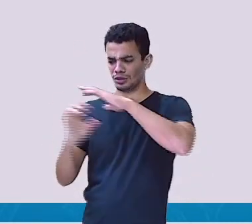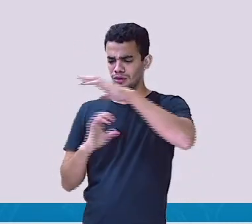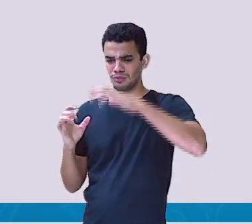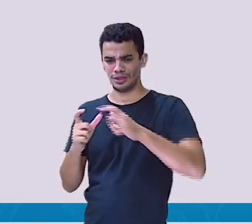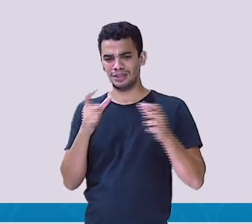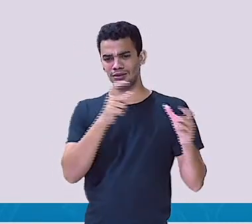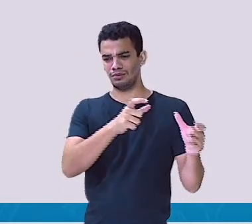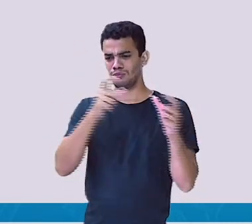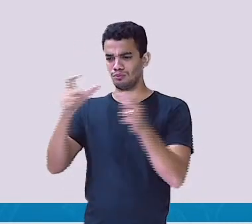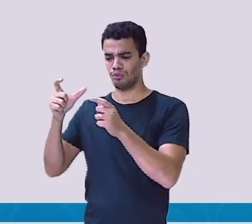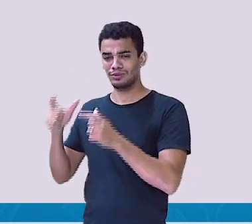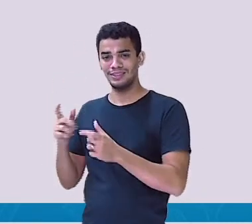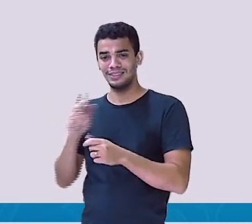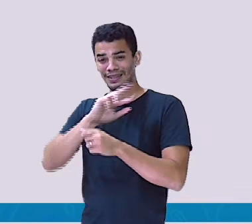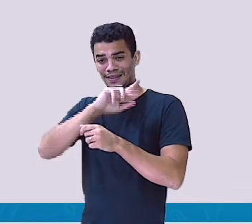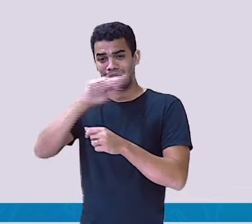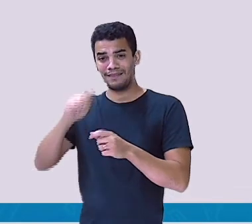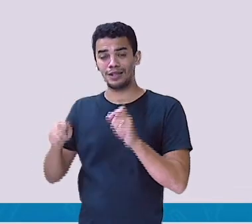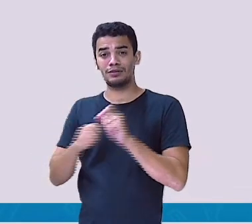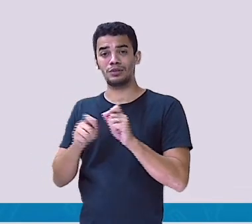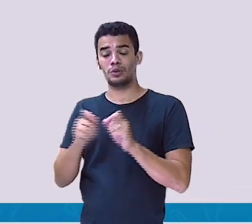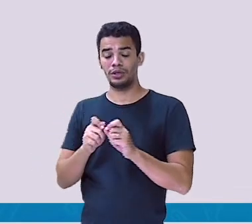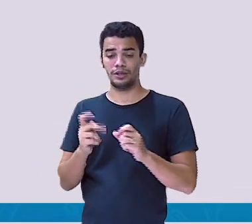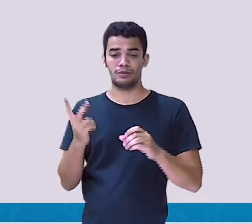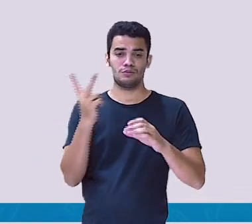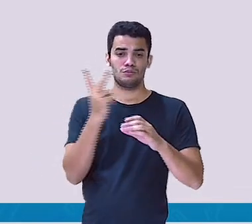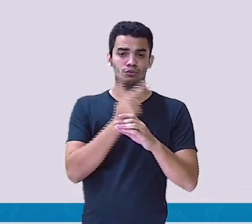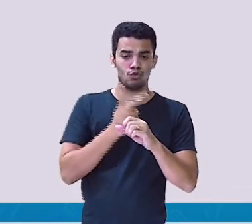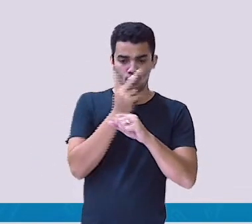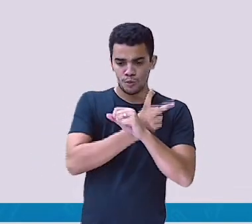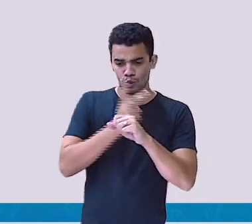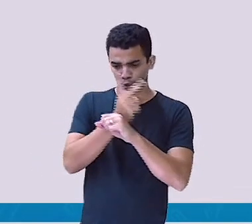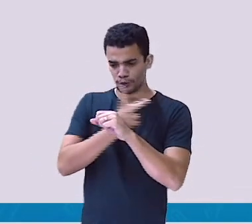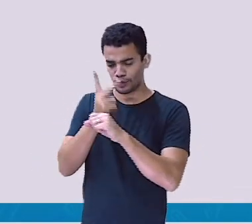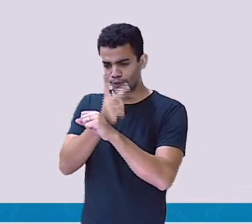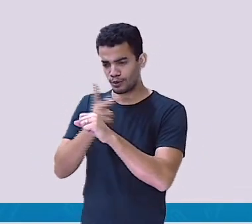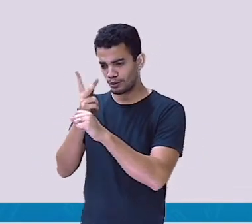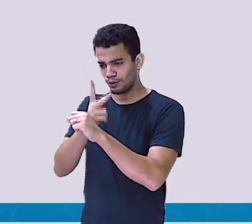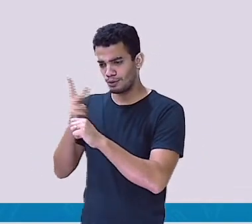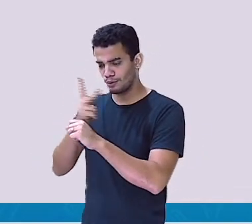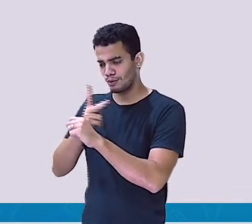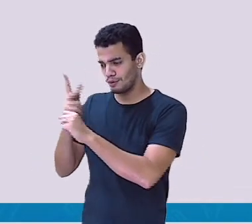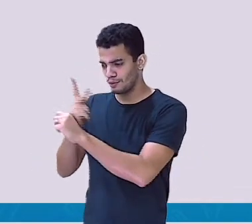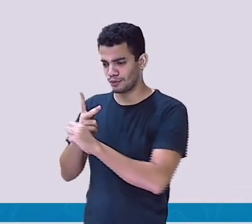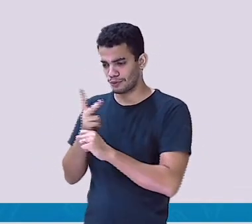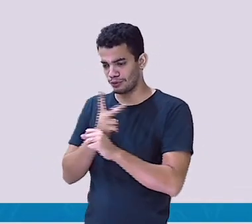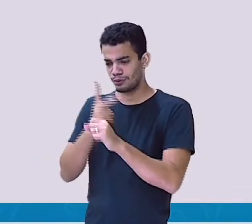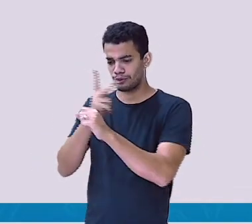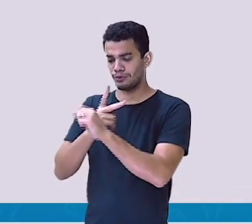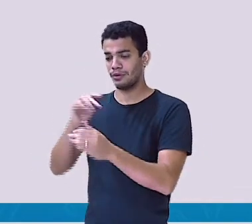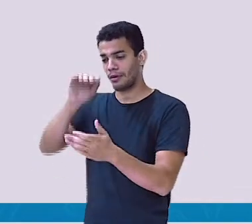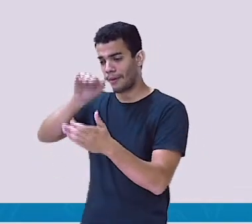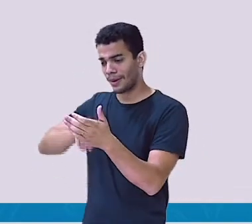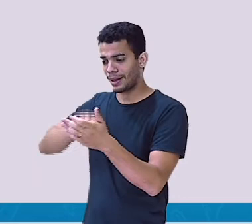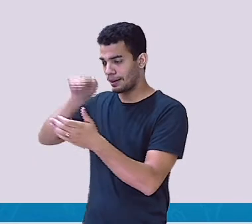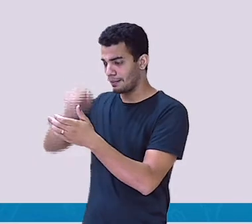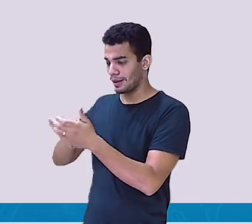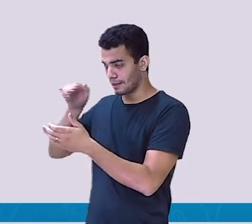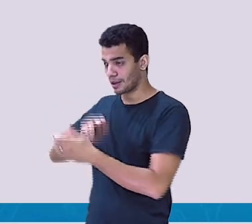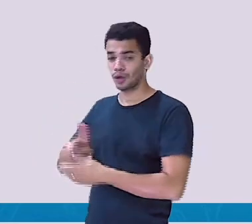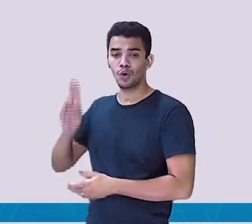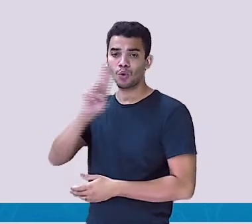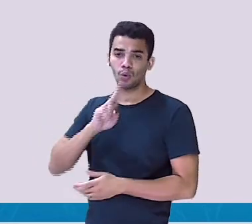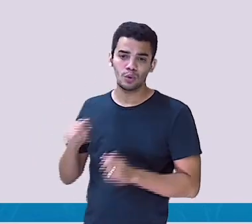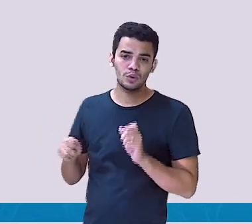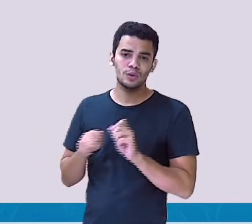minério na fabricação de várias situações, de várias coisas do nosso dia a dia. O próprio ouro, né? O ouro é